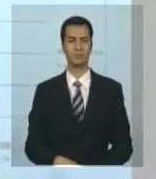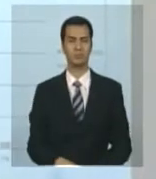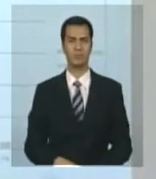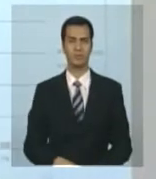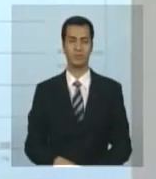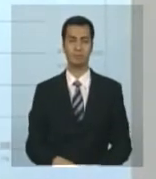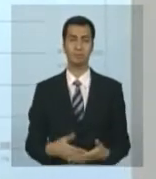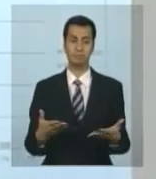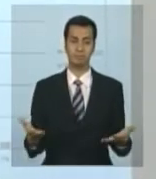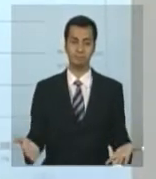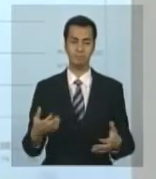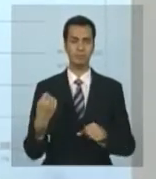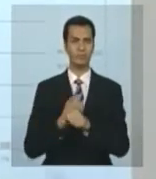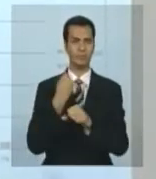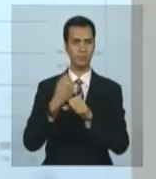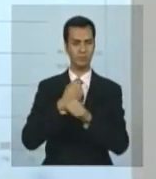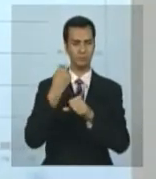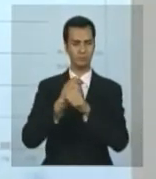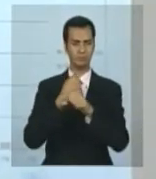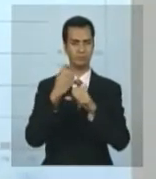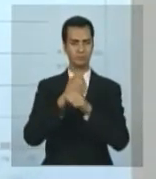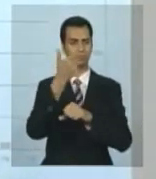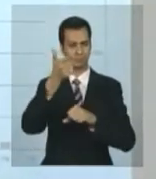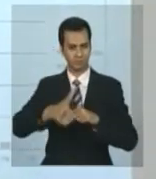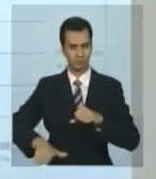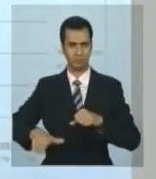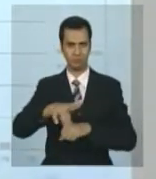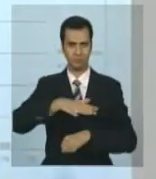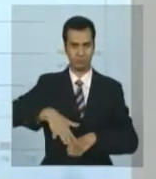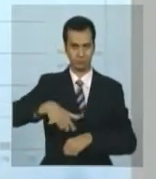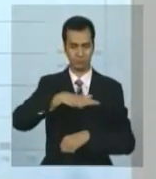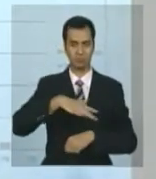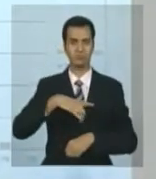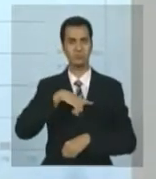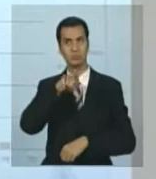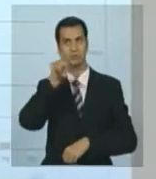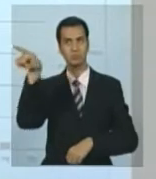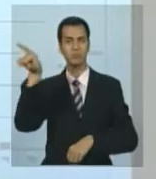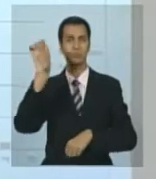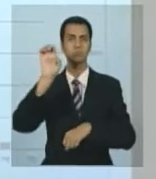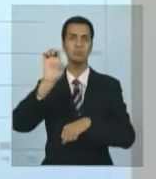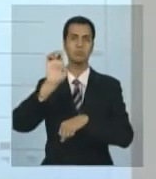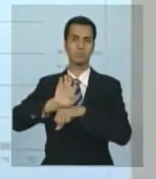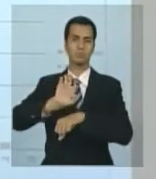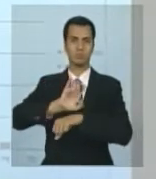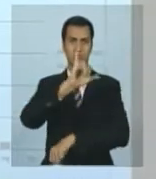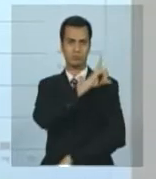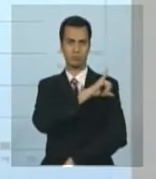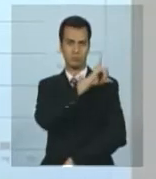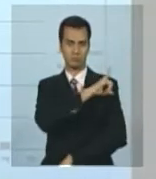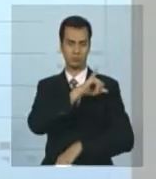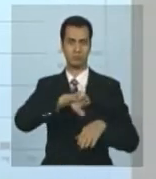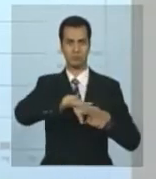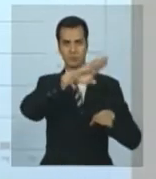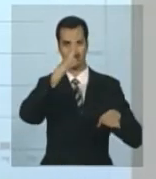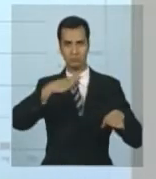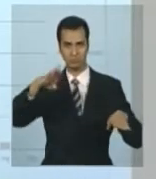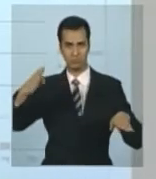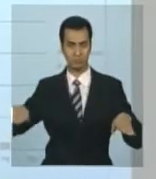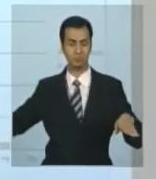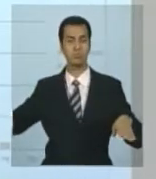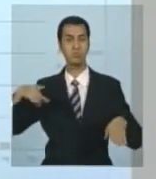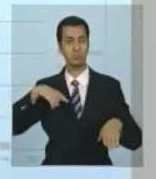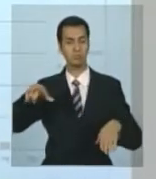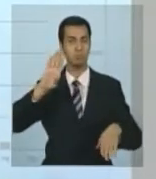na reconstrução, nós temos, na Operação Serrana, houve um destaque, a transferência de recursos